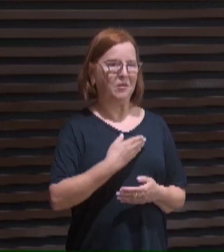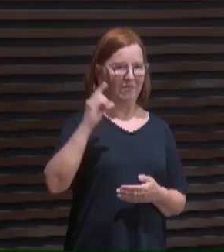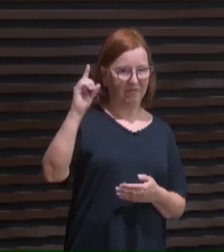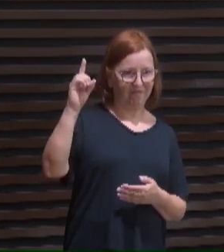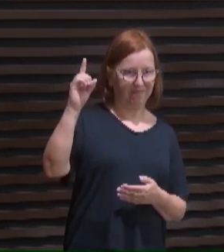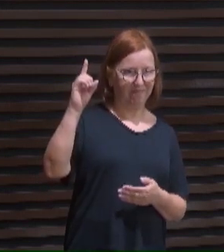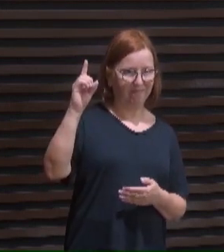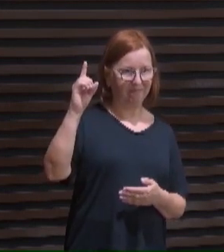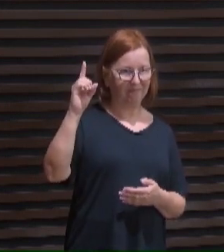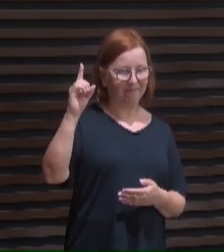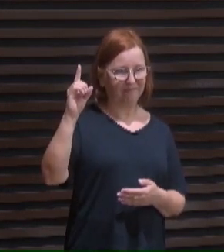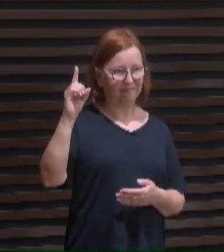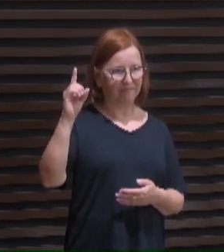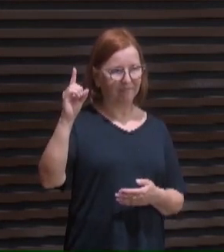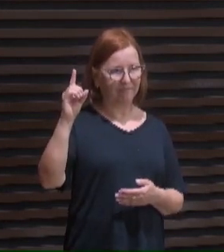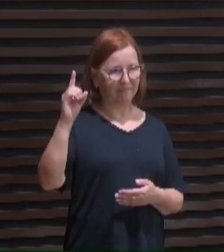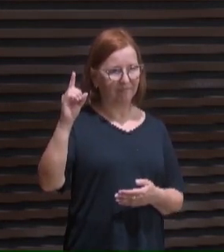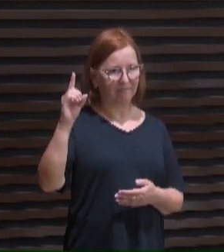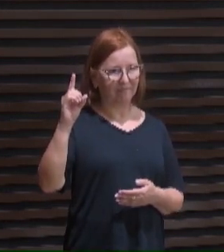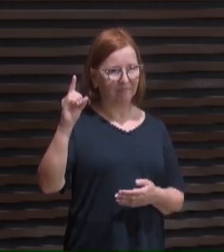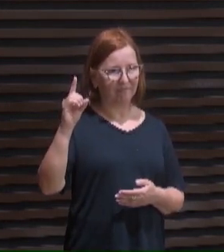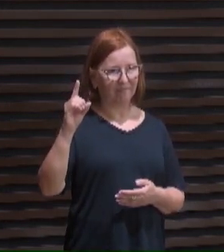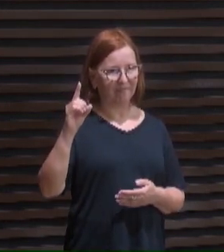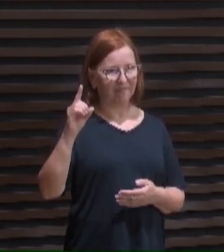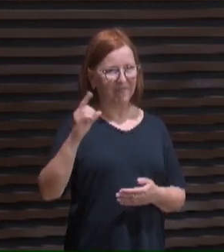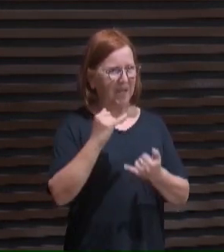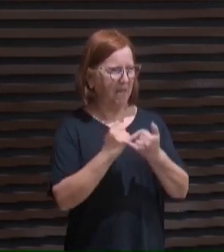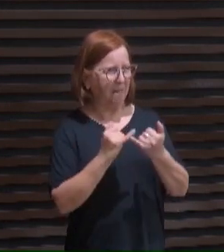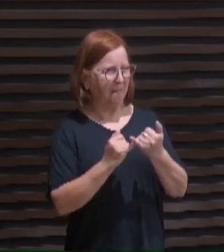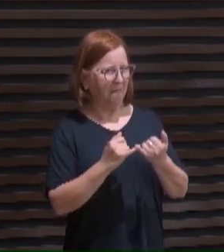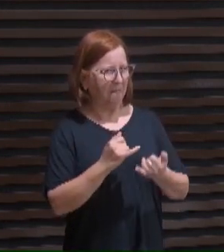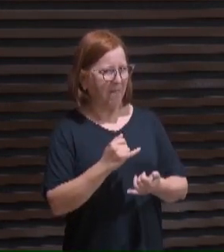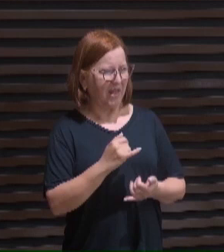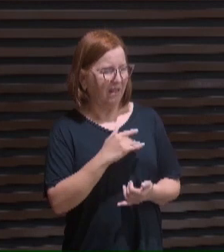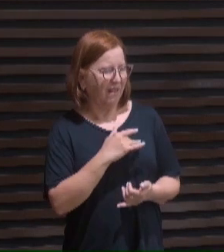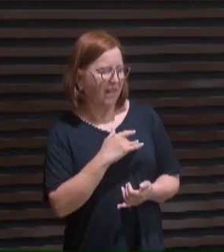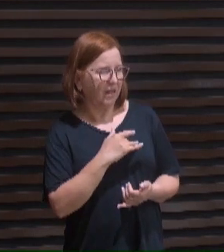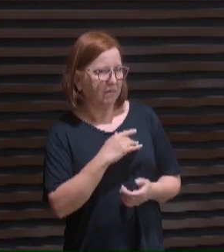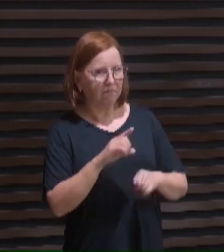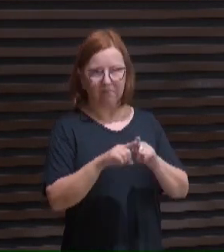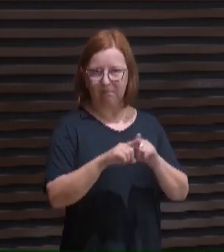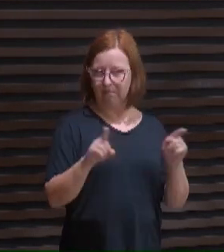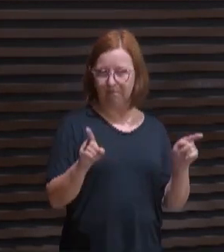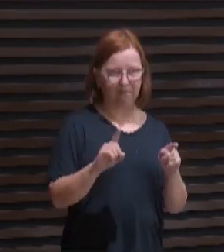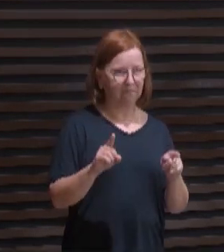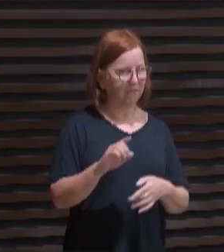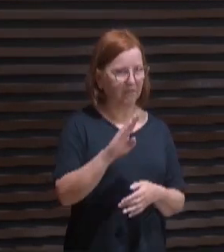Deus, tendo forma de piedade, negando-lhe, entretanto, o